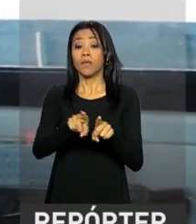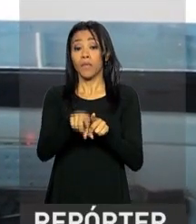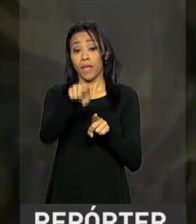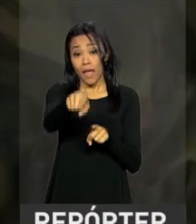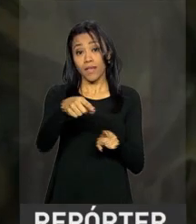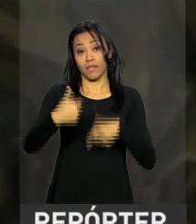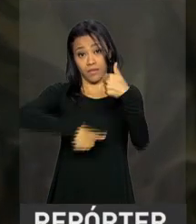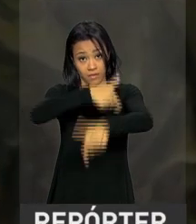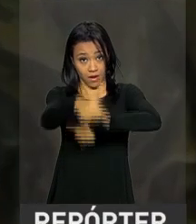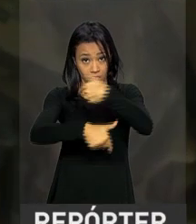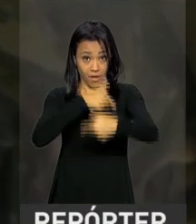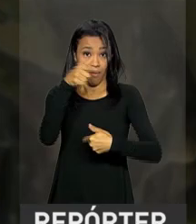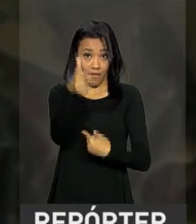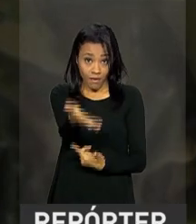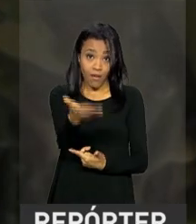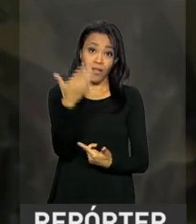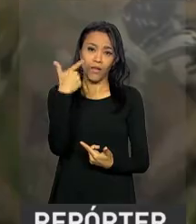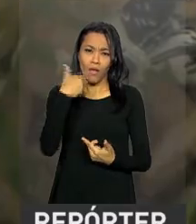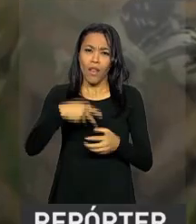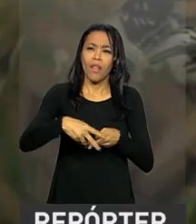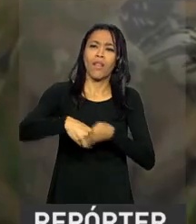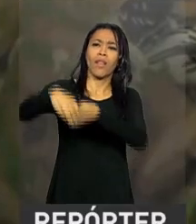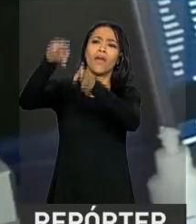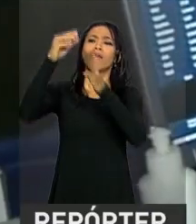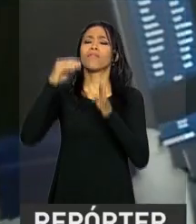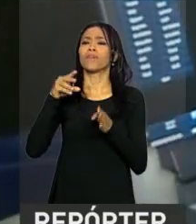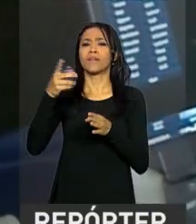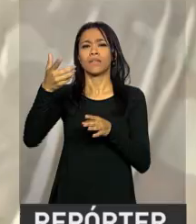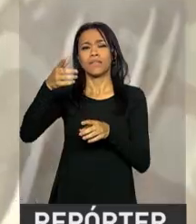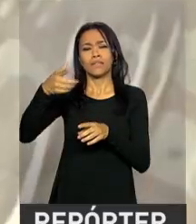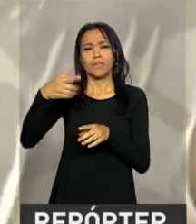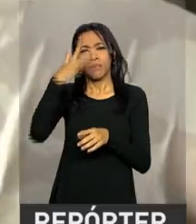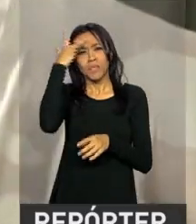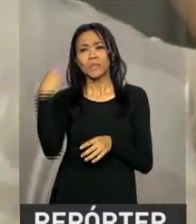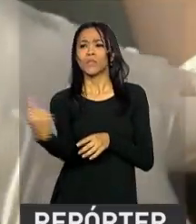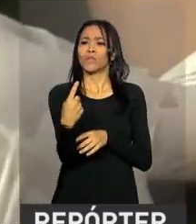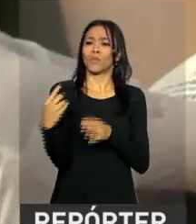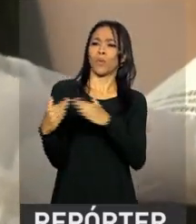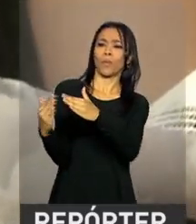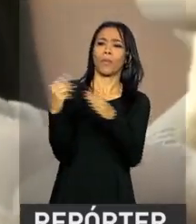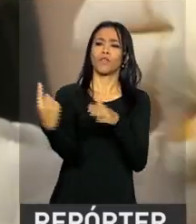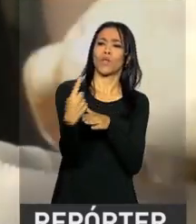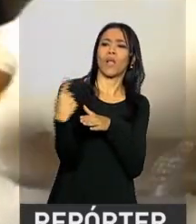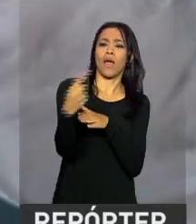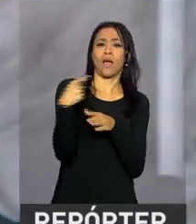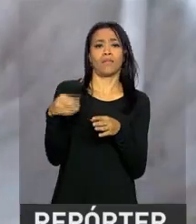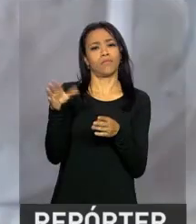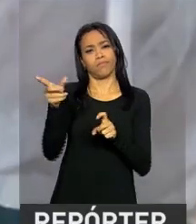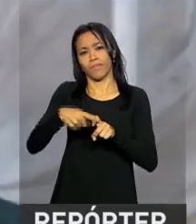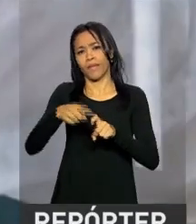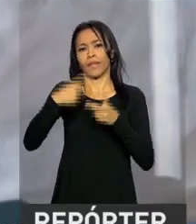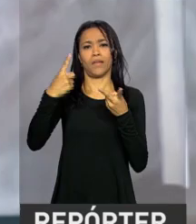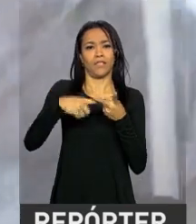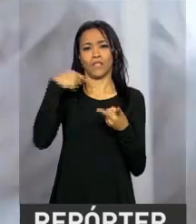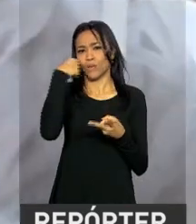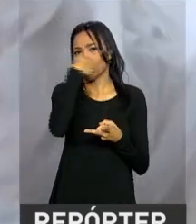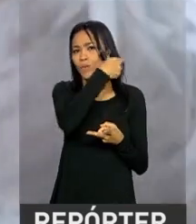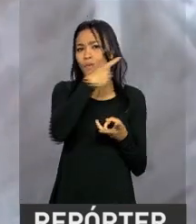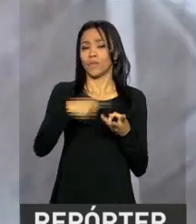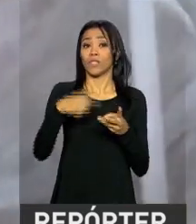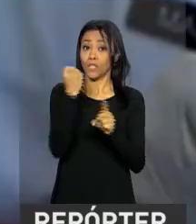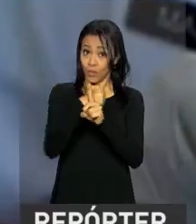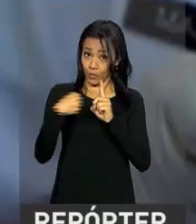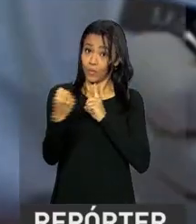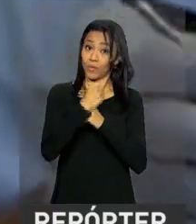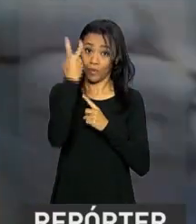Operação Ágata leva a populações mais isoladas atendimento médico, odontológico e atividades culturais. Desde o início